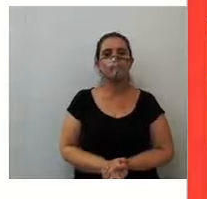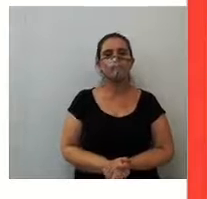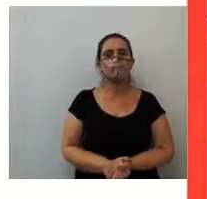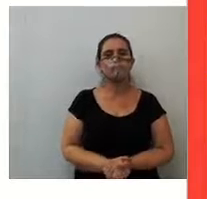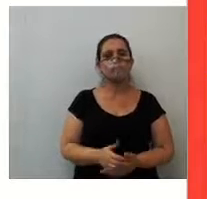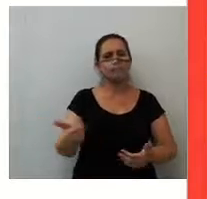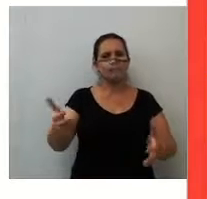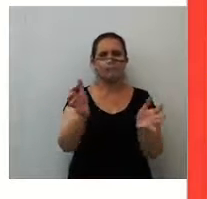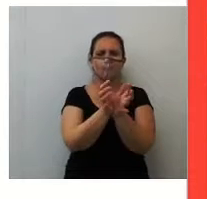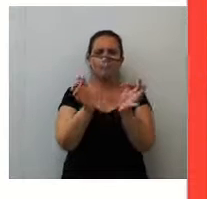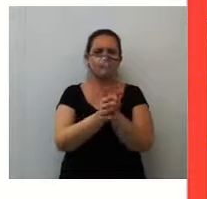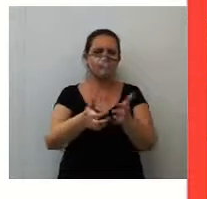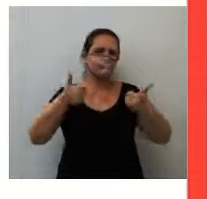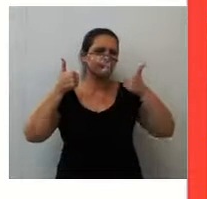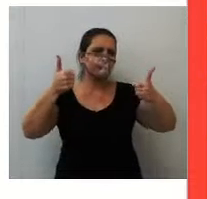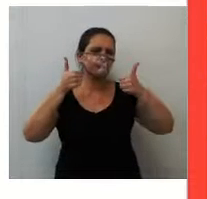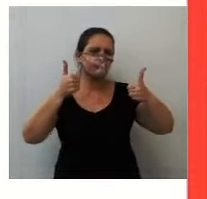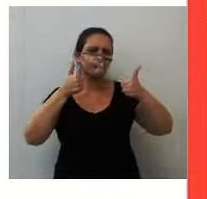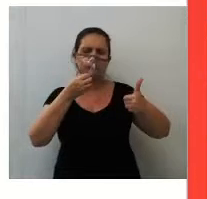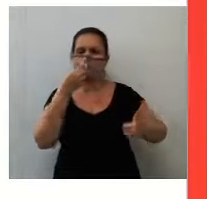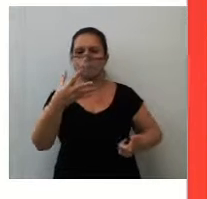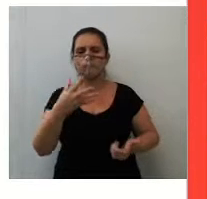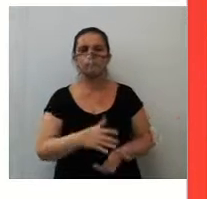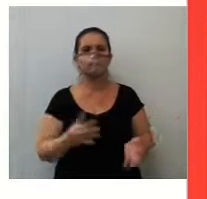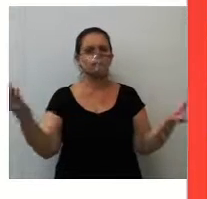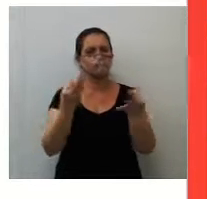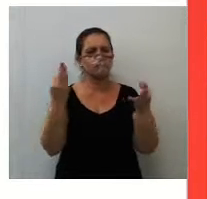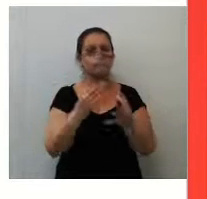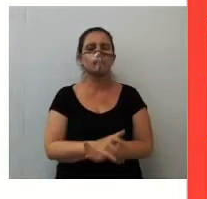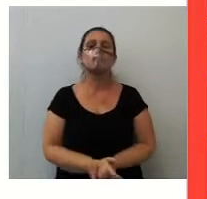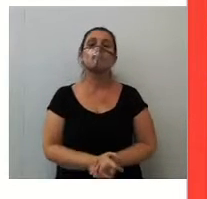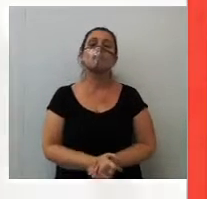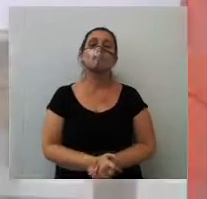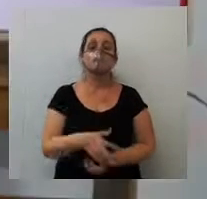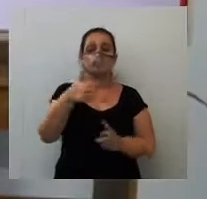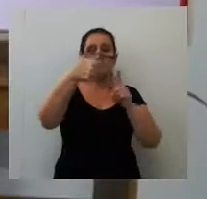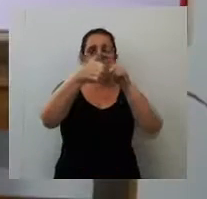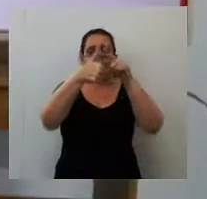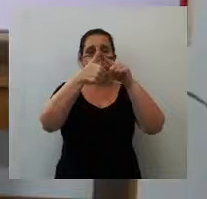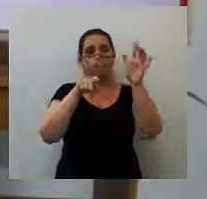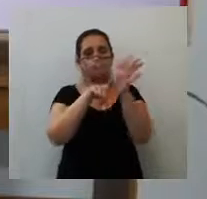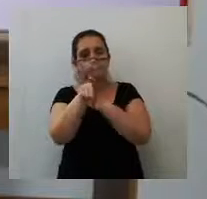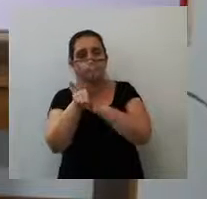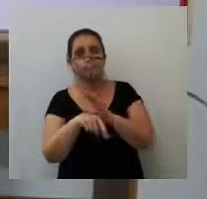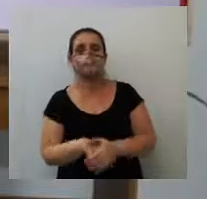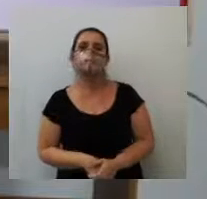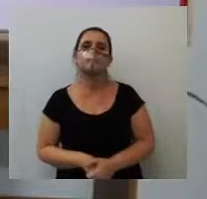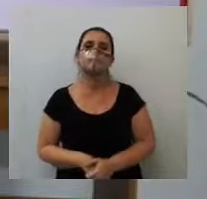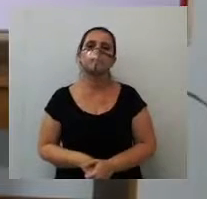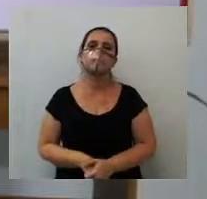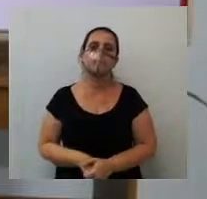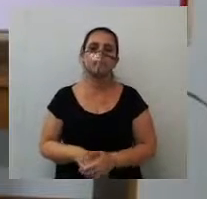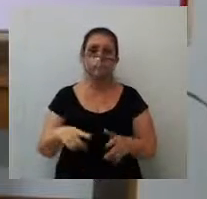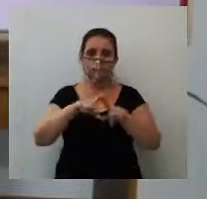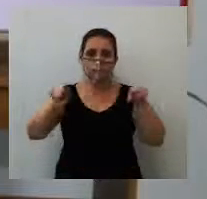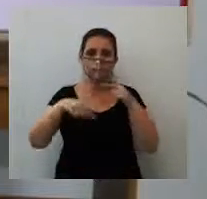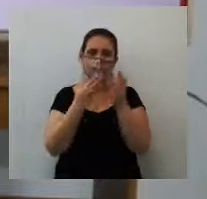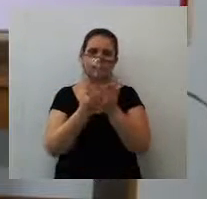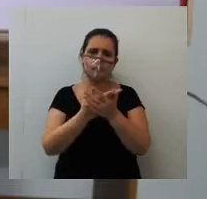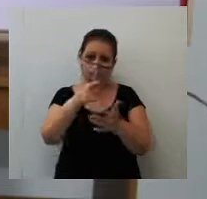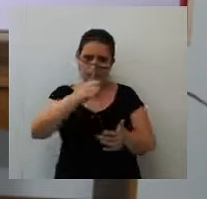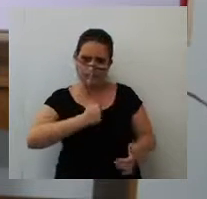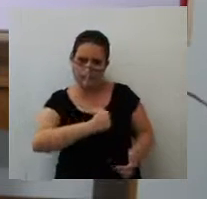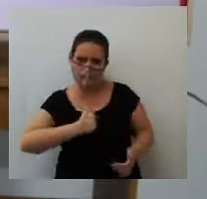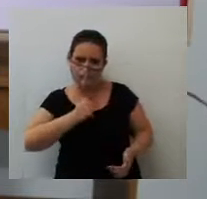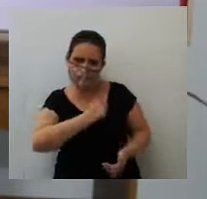é arretada pai olha lá primeira questão vamos fazer que nem a sala de aula só estou com